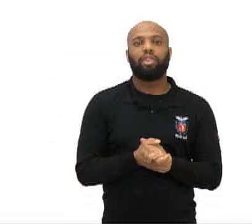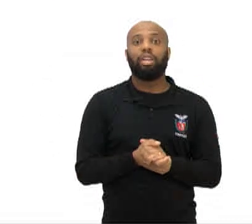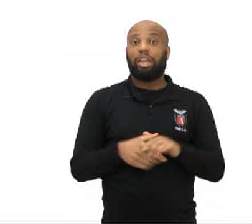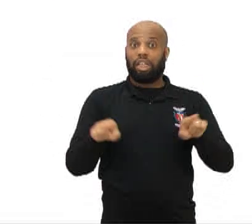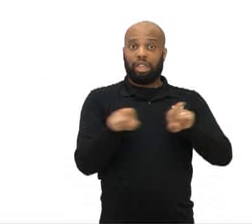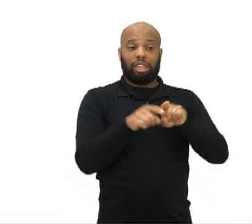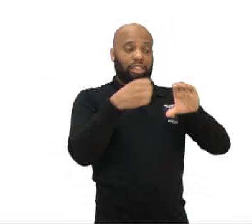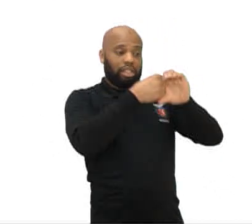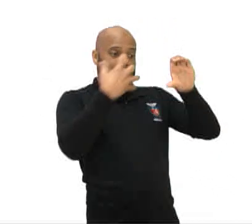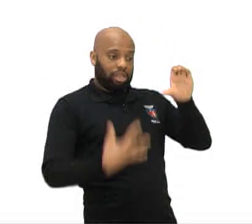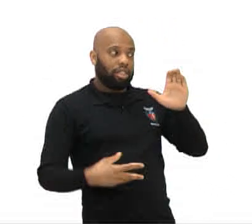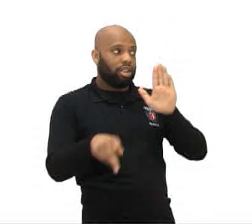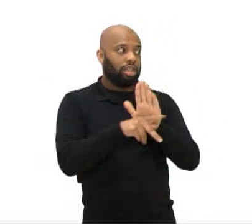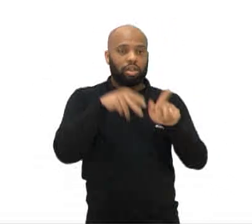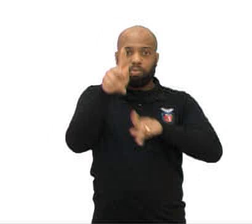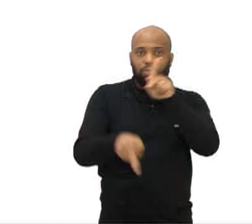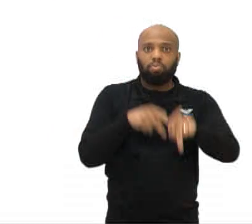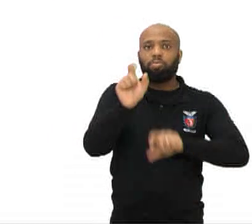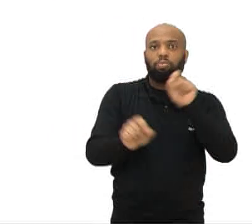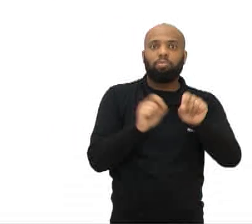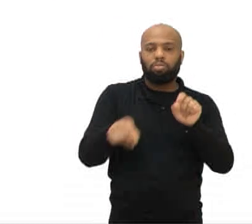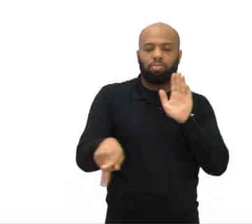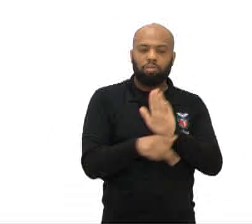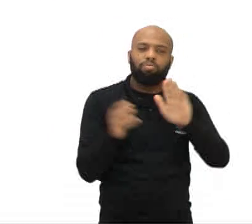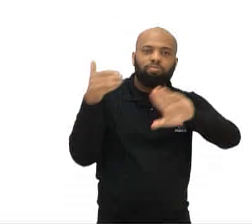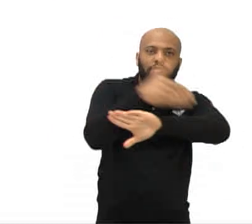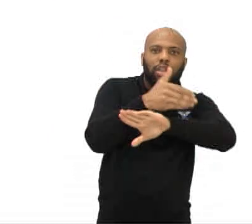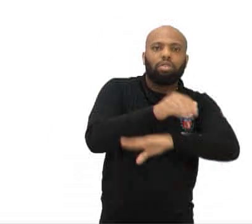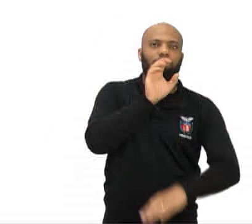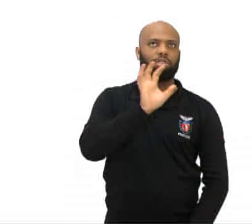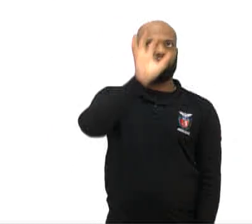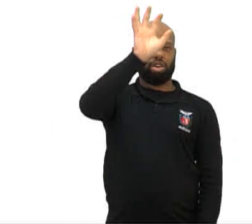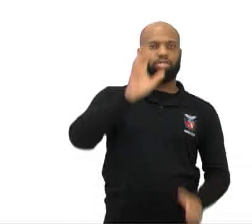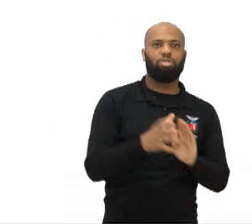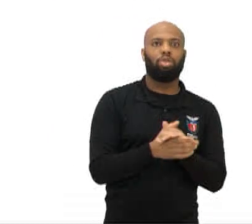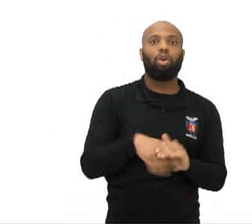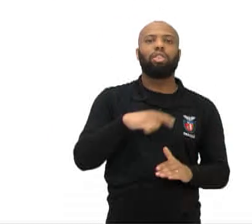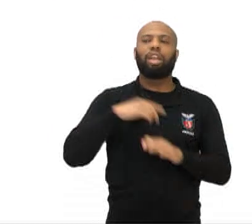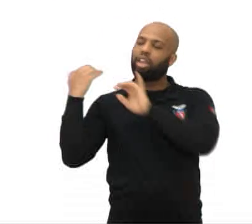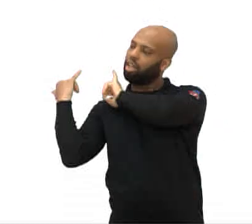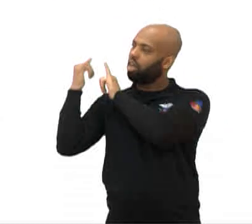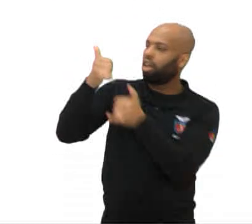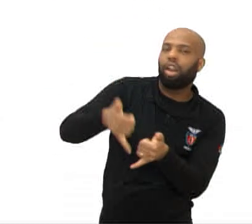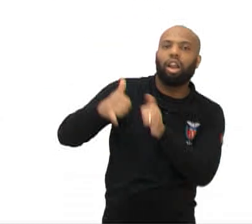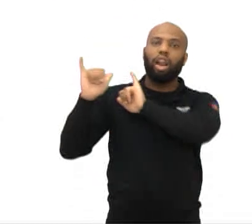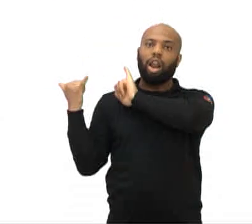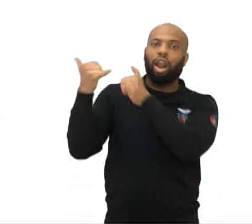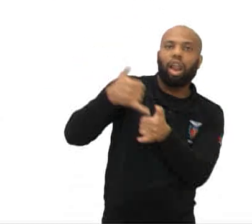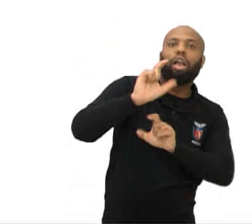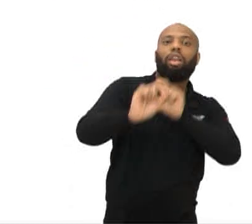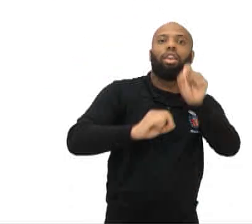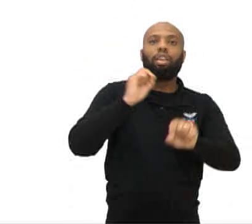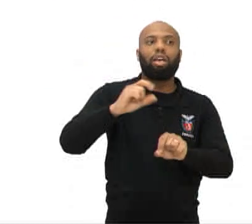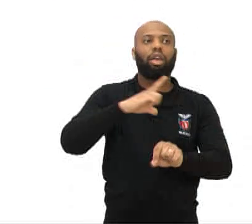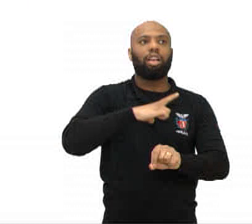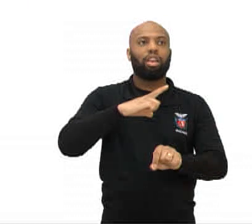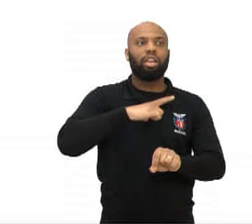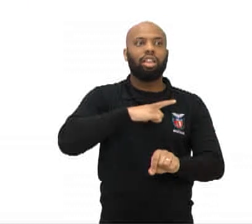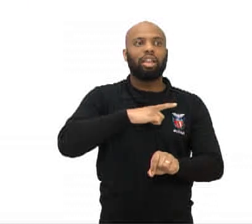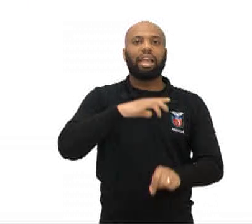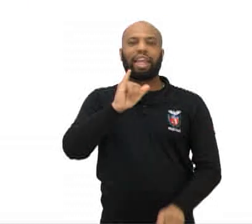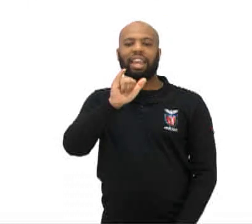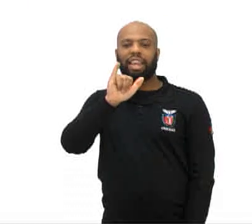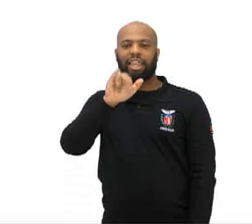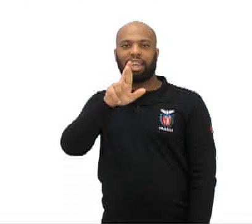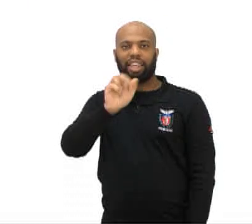as características da população que ocupou aquela região. Entre as lendas, o que é que nós vamos ter ali? A do Irapuru,